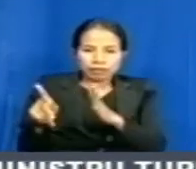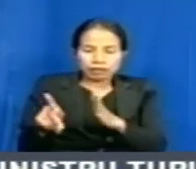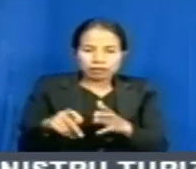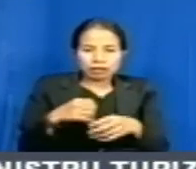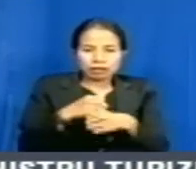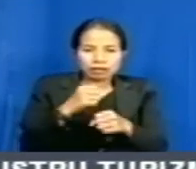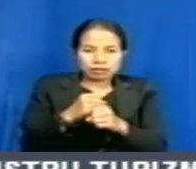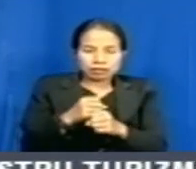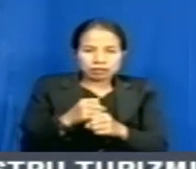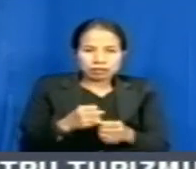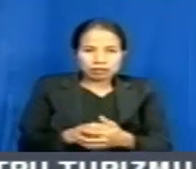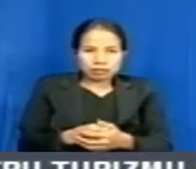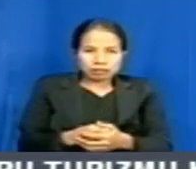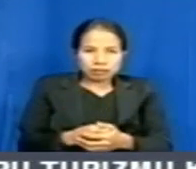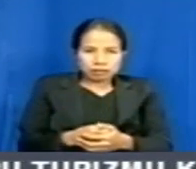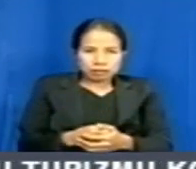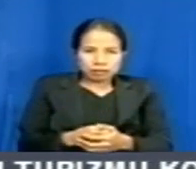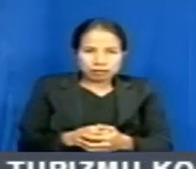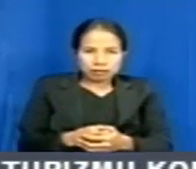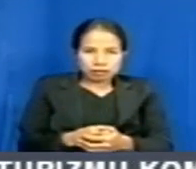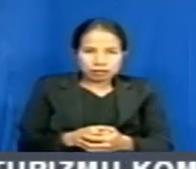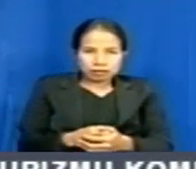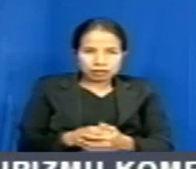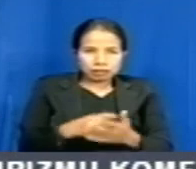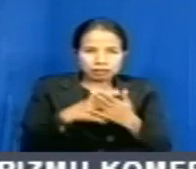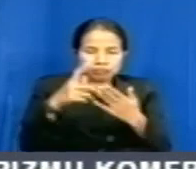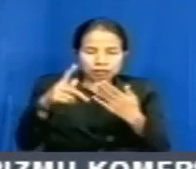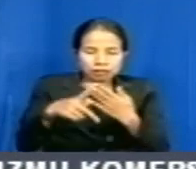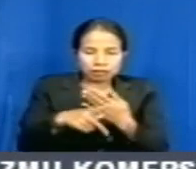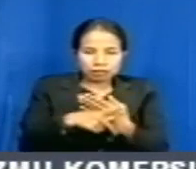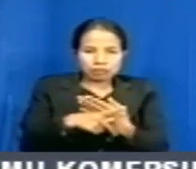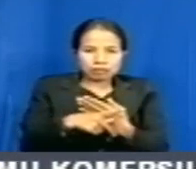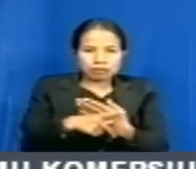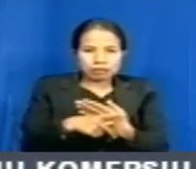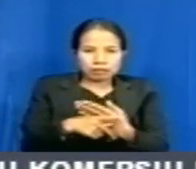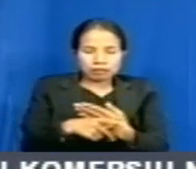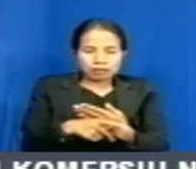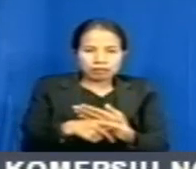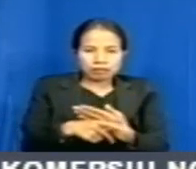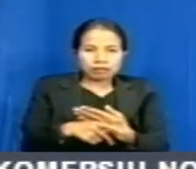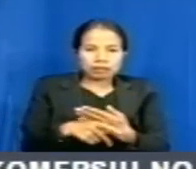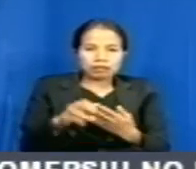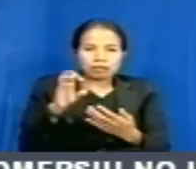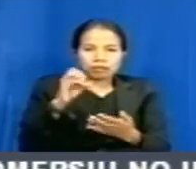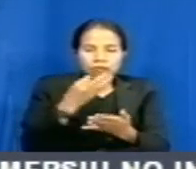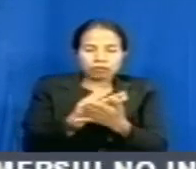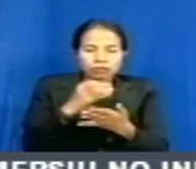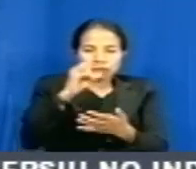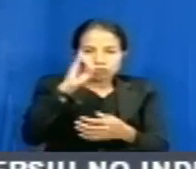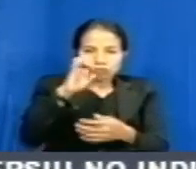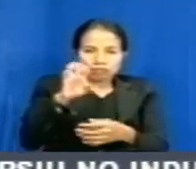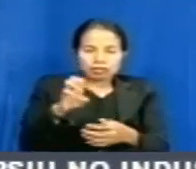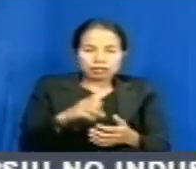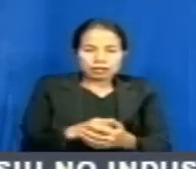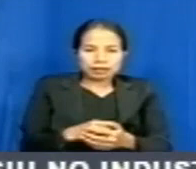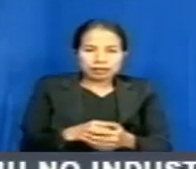e a programa, né? Todo o orçamento será do Estado. Leobedilo Amaral